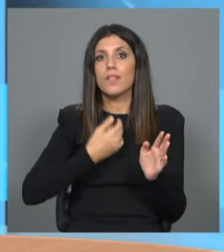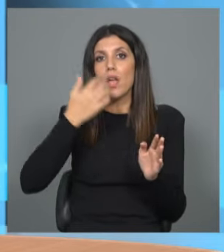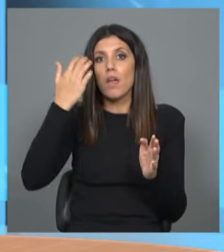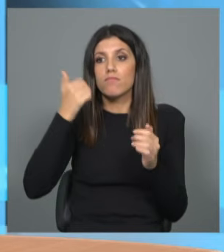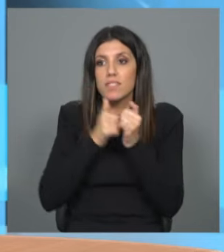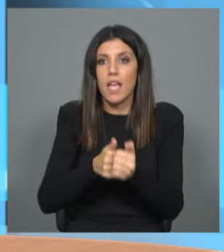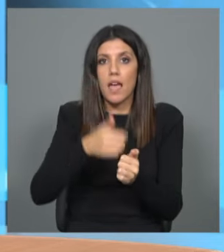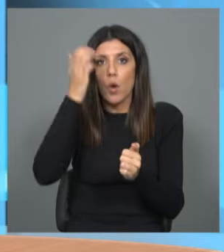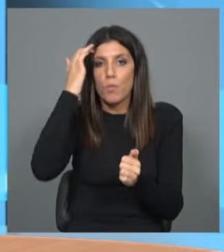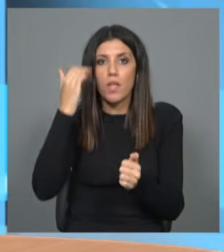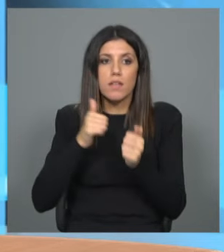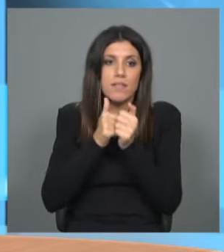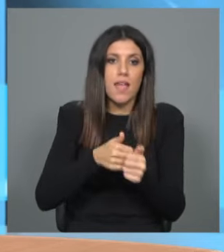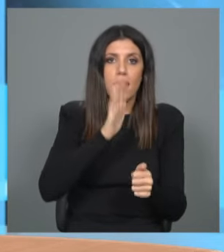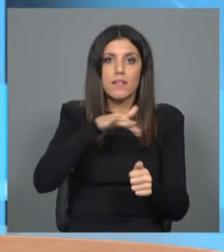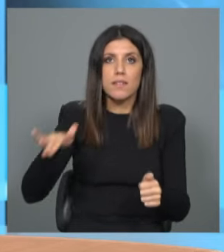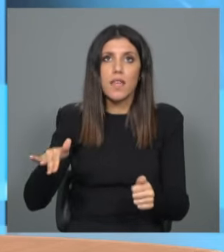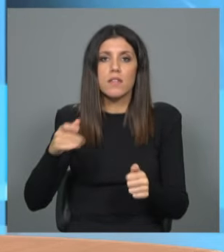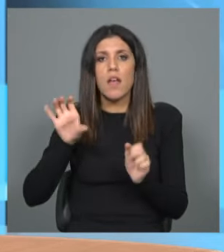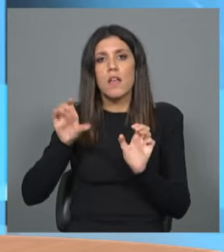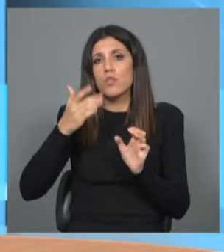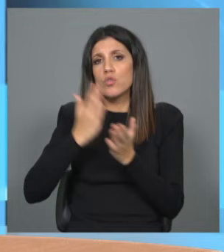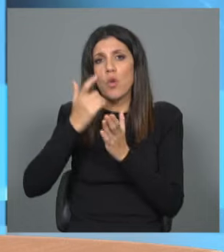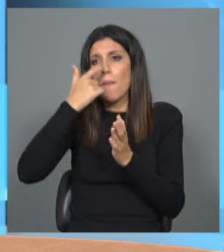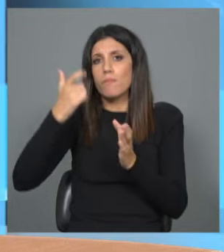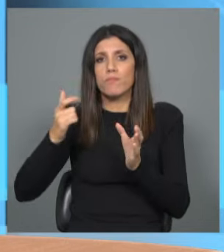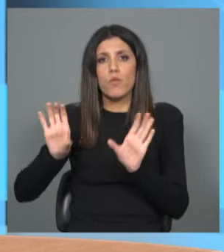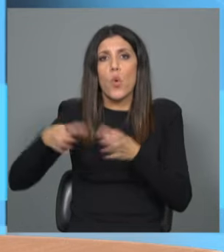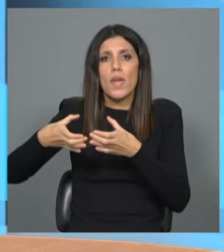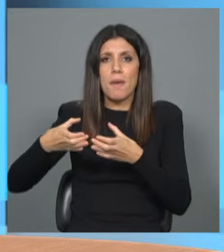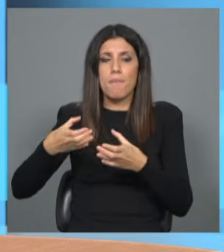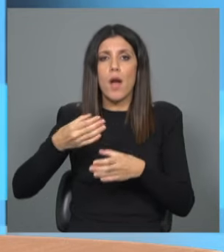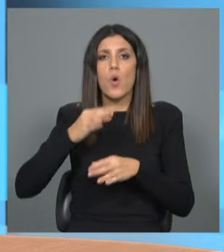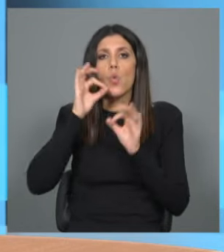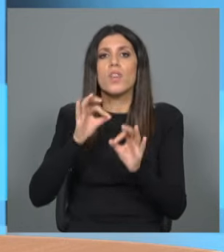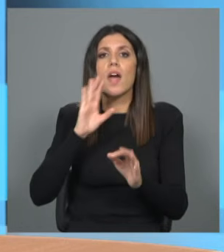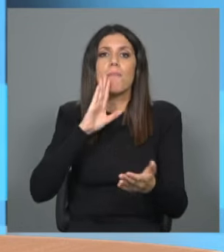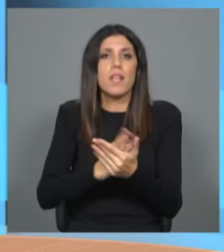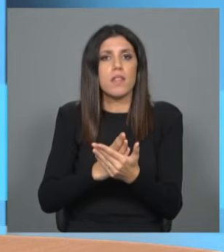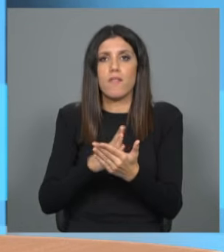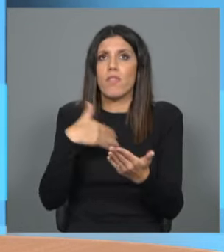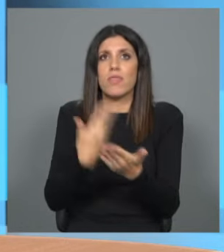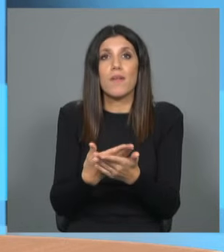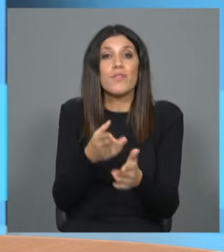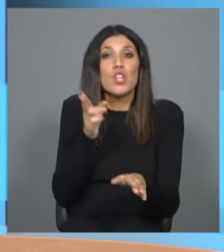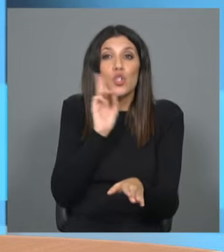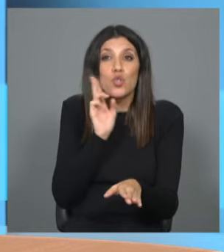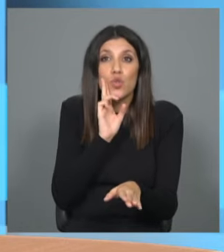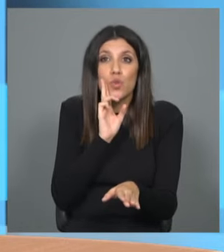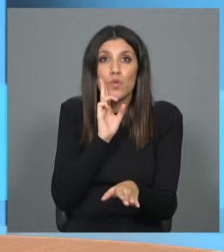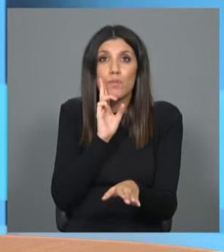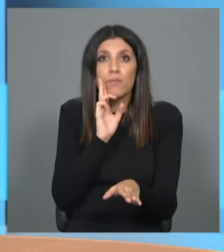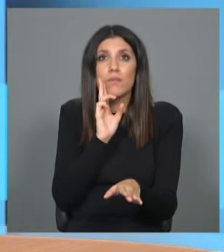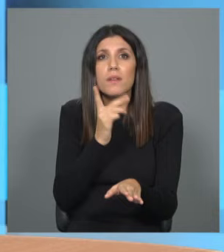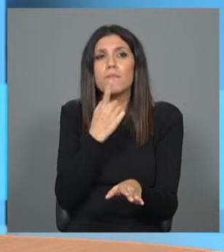e de especialização que uma equipa de cuidados paliativos oferece. Peço desculpa porque precisava que me esclarecesse